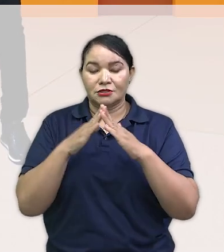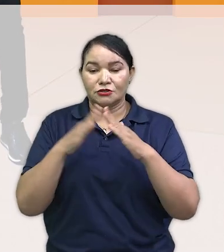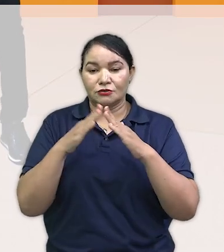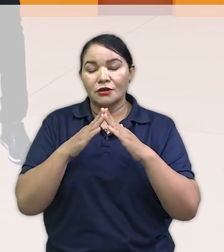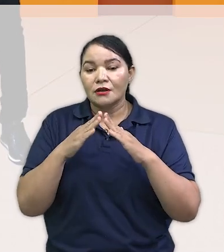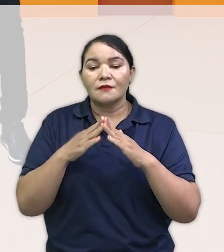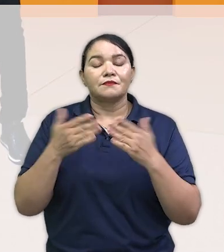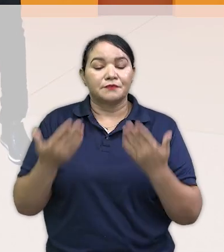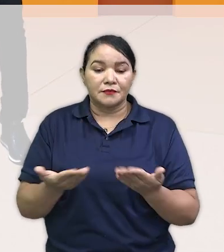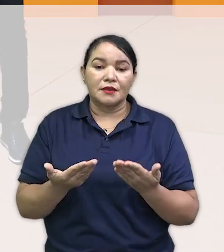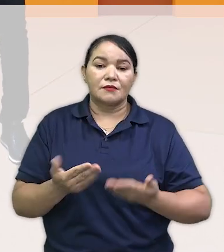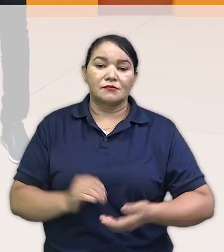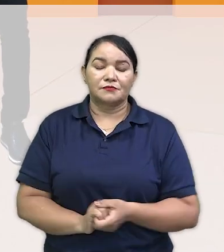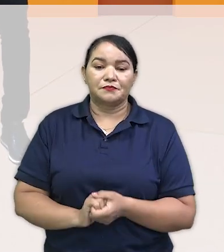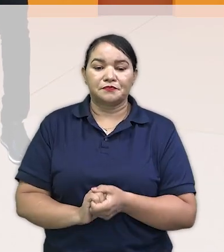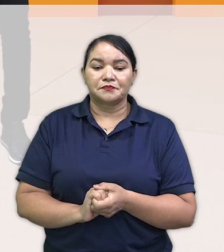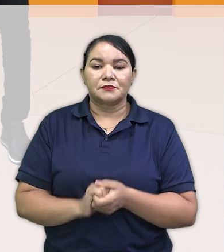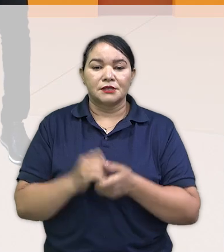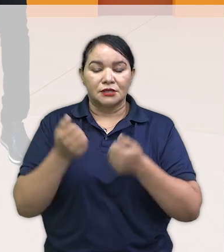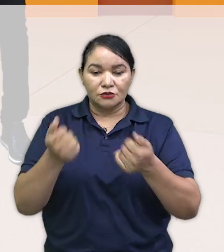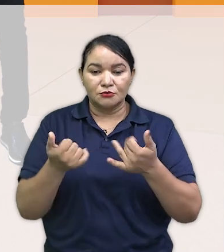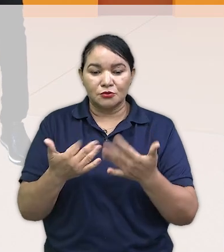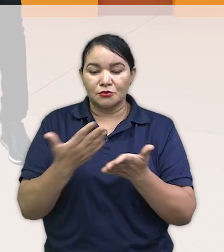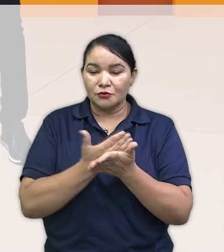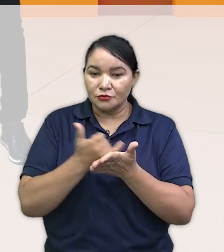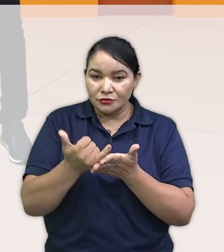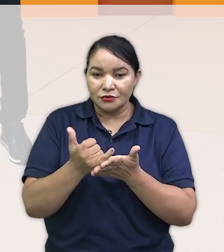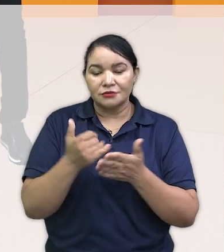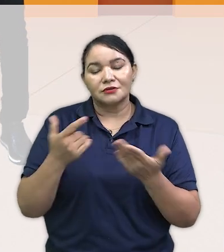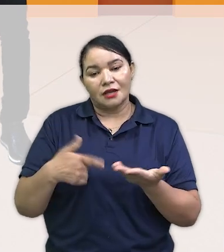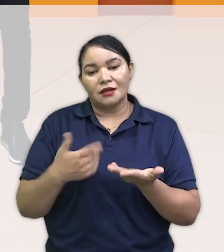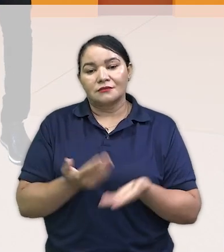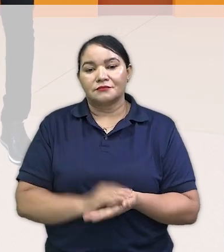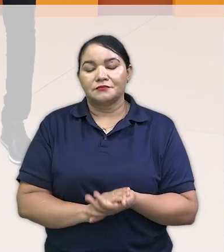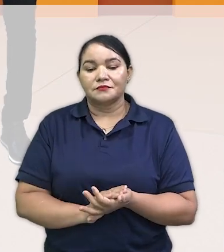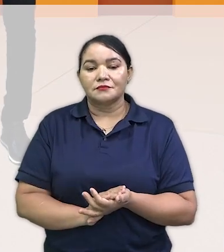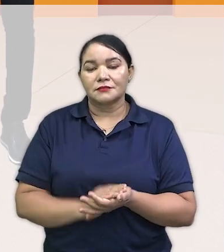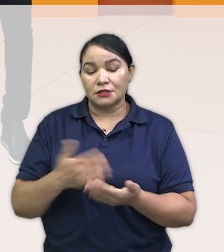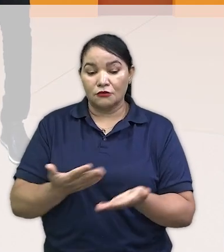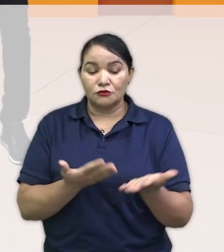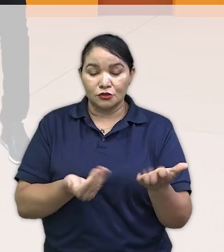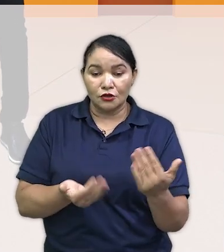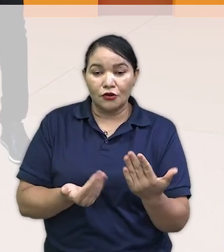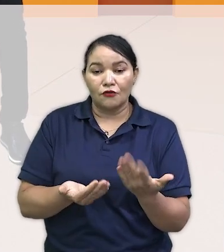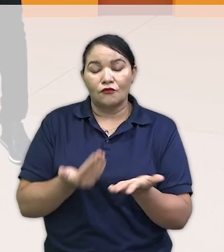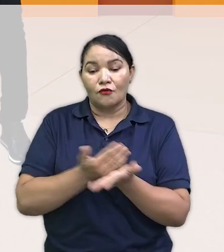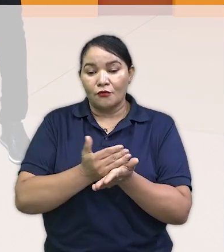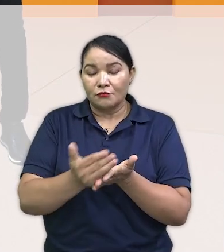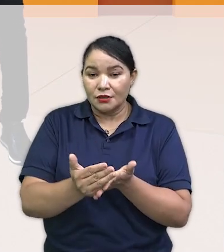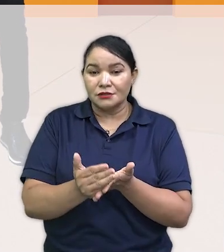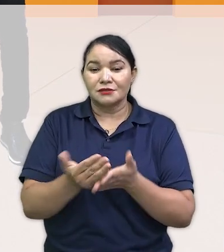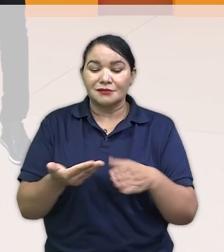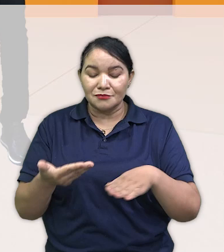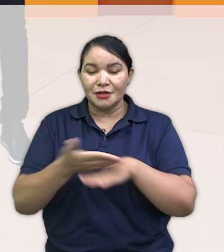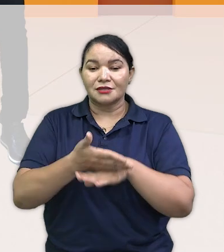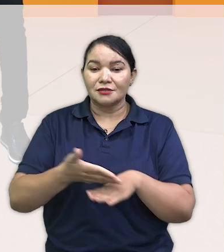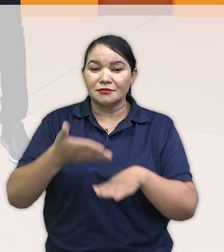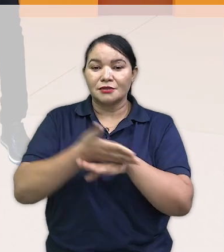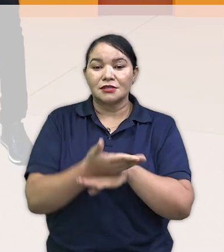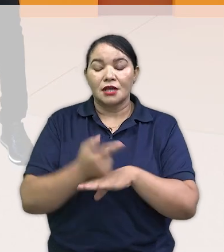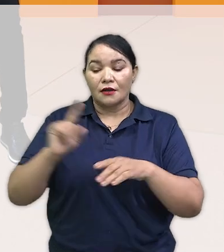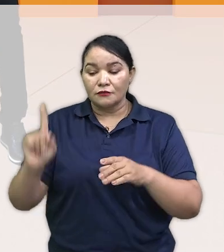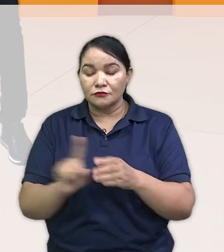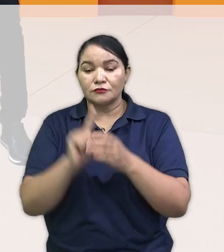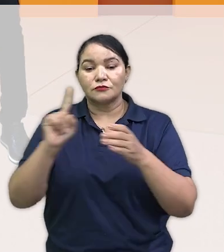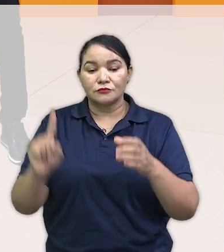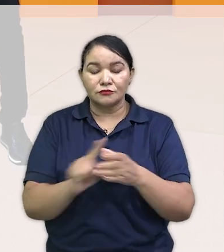Perfeito, então? Então, gente, olha só, mesmo começando ali na adolescência, a gente vai se